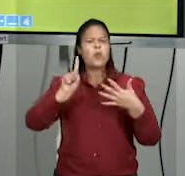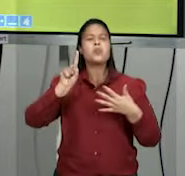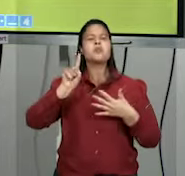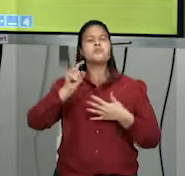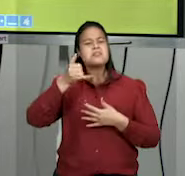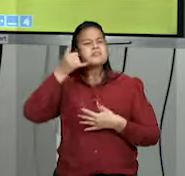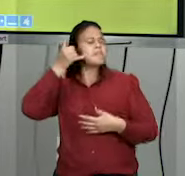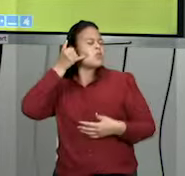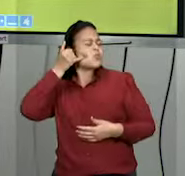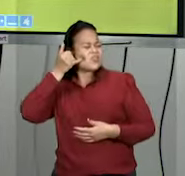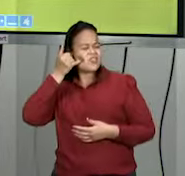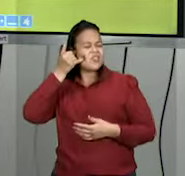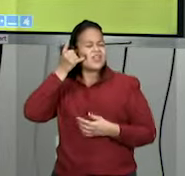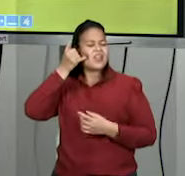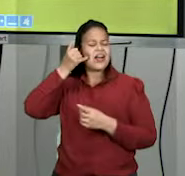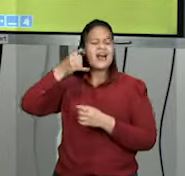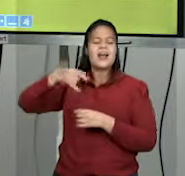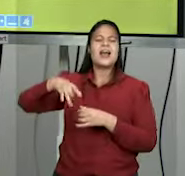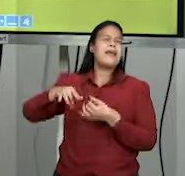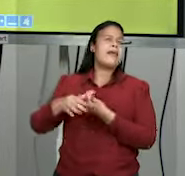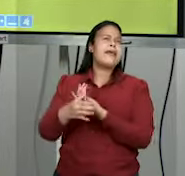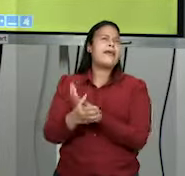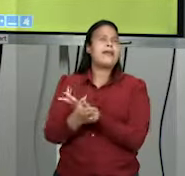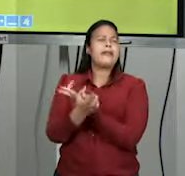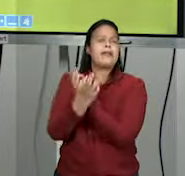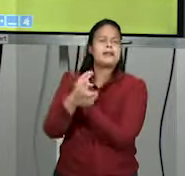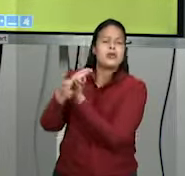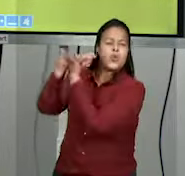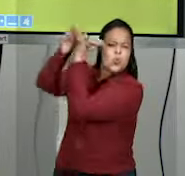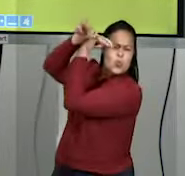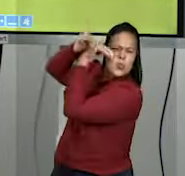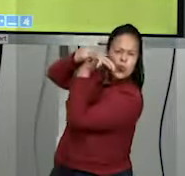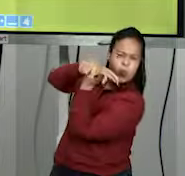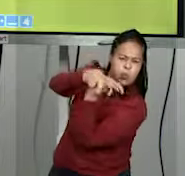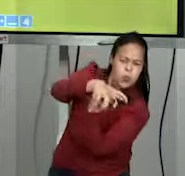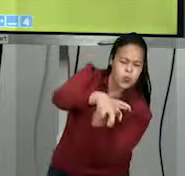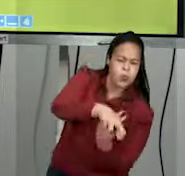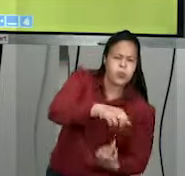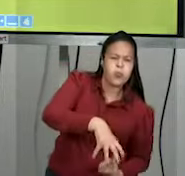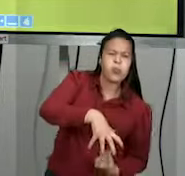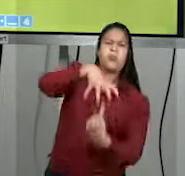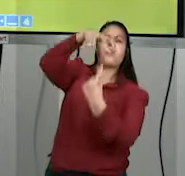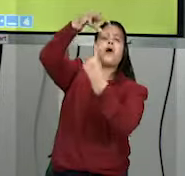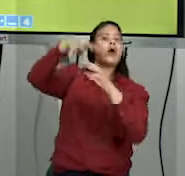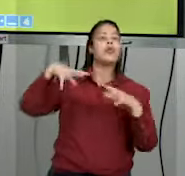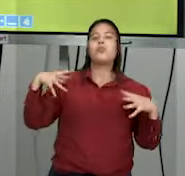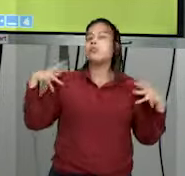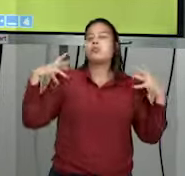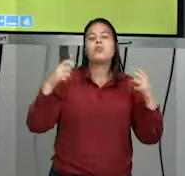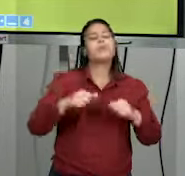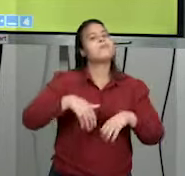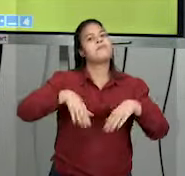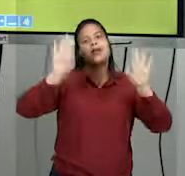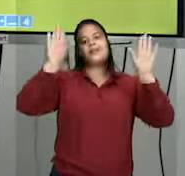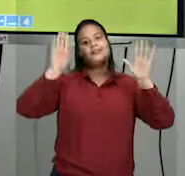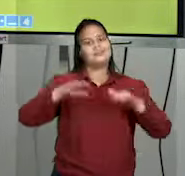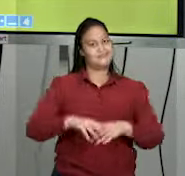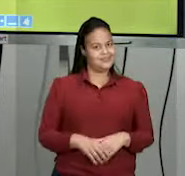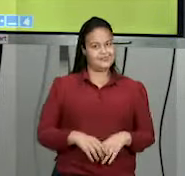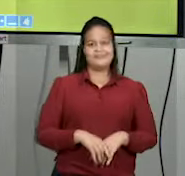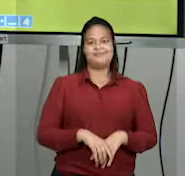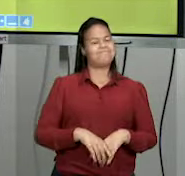tecnologia de satélite, de nave espacial, tecnologia é muito mais do que isso. Então,